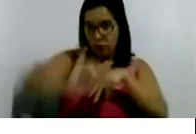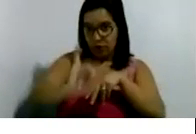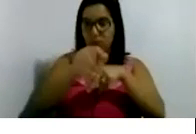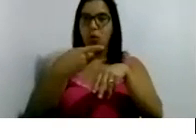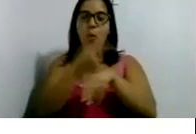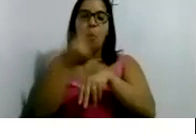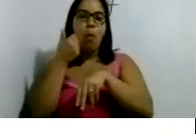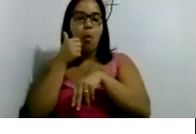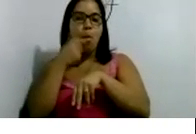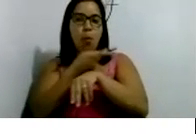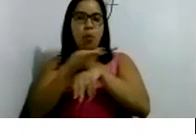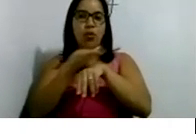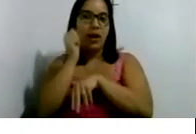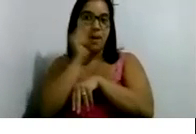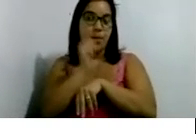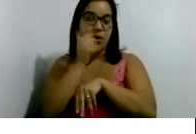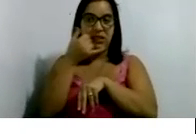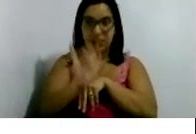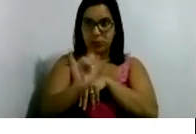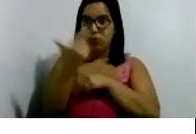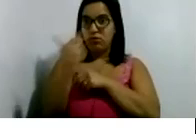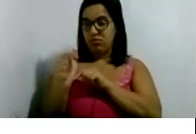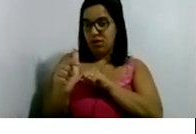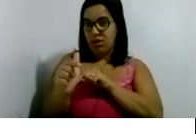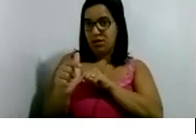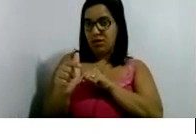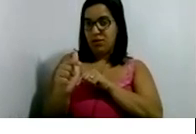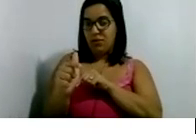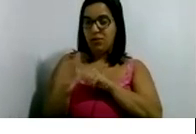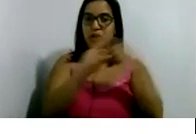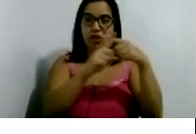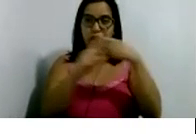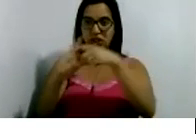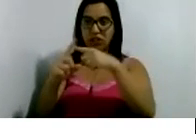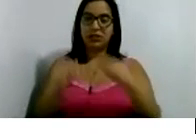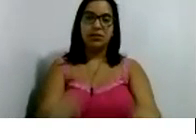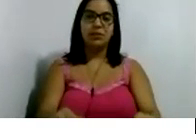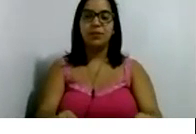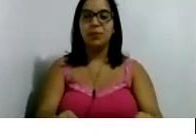materno. Então, se a gente não tem o cromossomo Y, vai ser um XX.